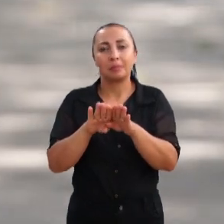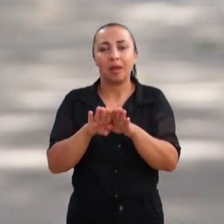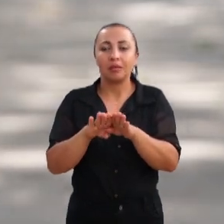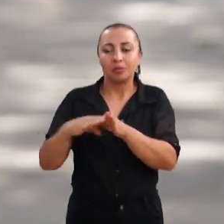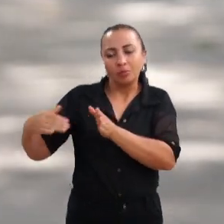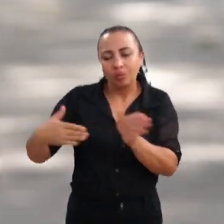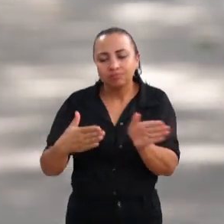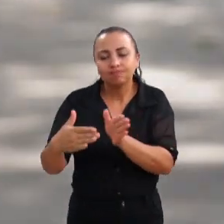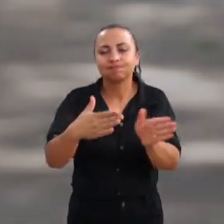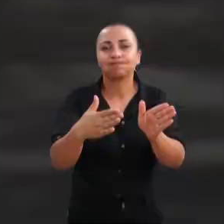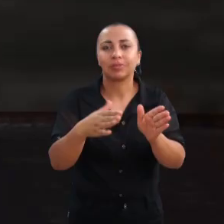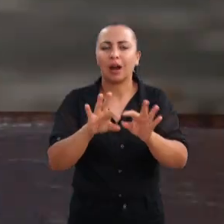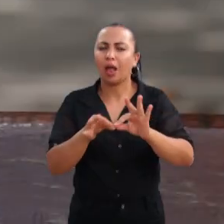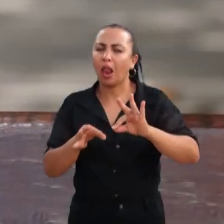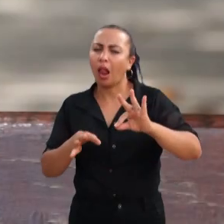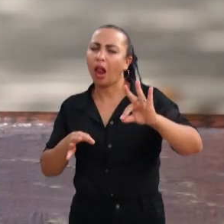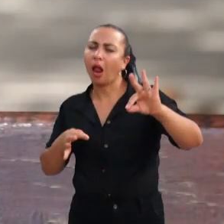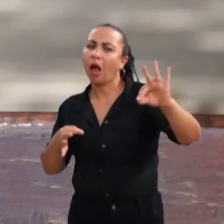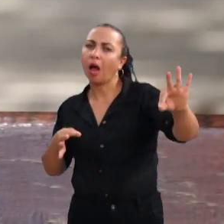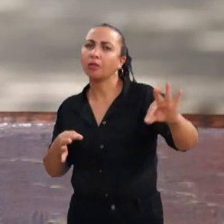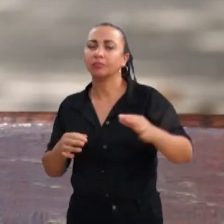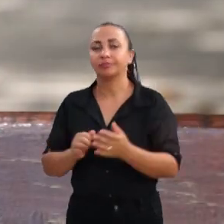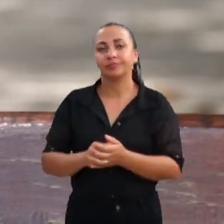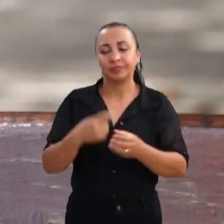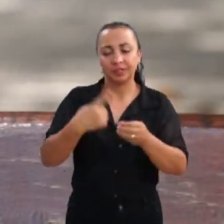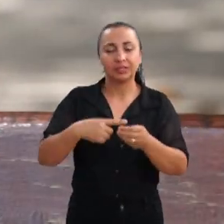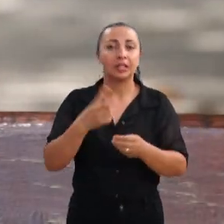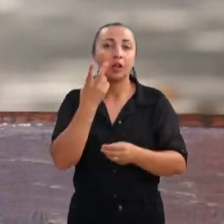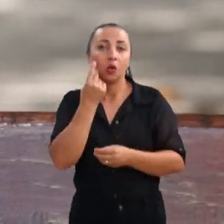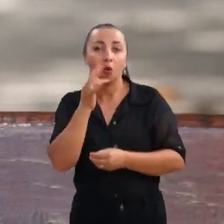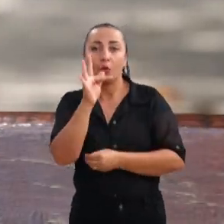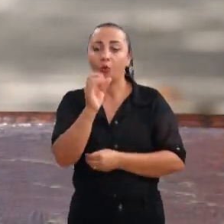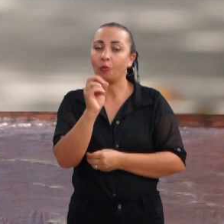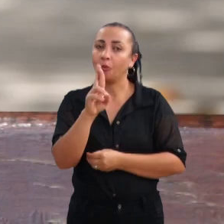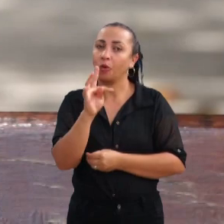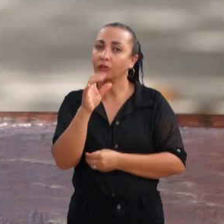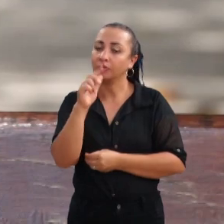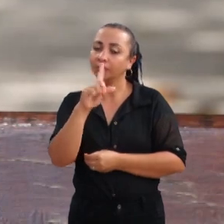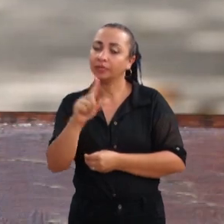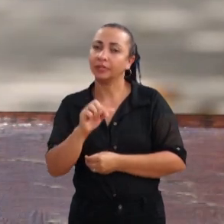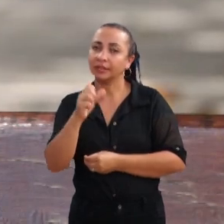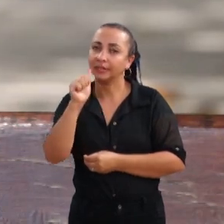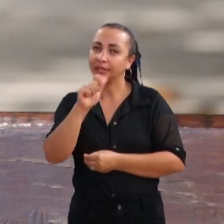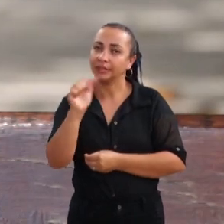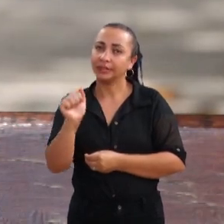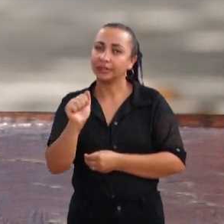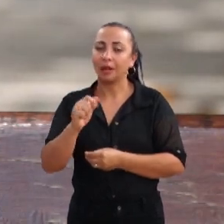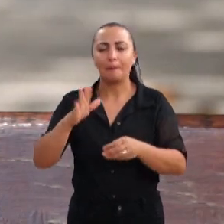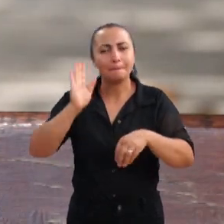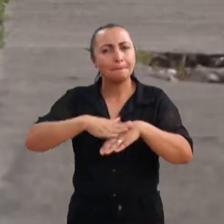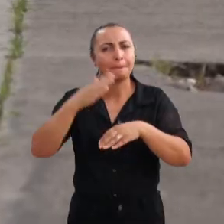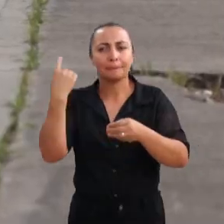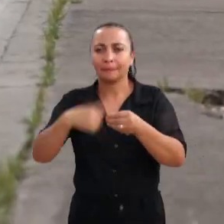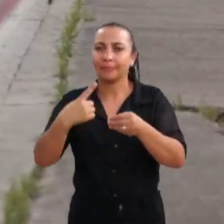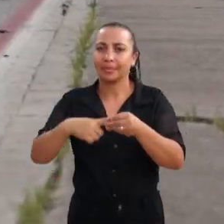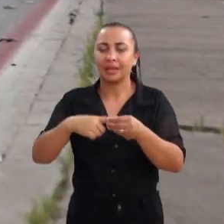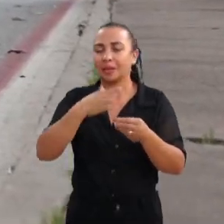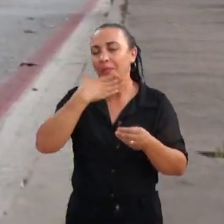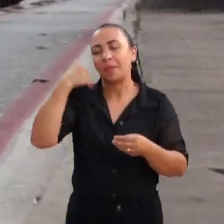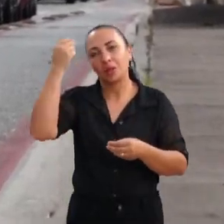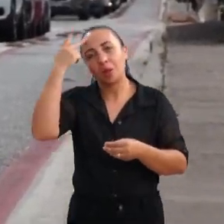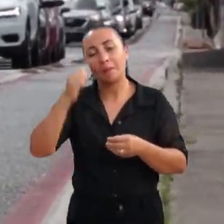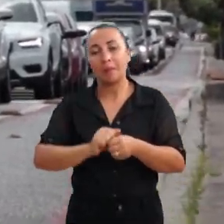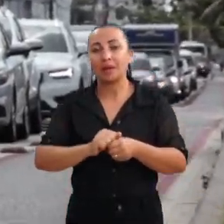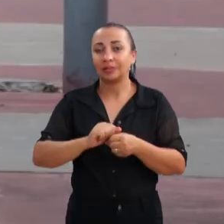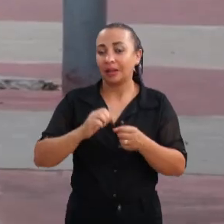malha cicloviária extensa. Fortaleza teve um destaque, porque afinal nós somos uma das cidades mais